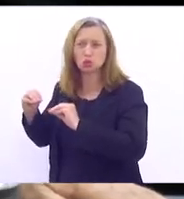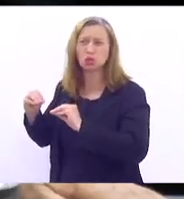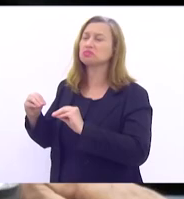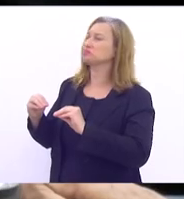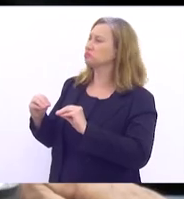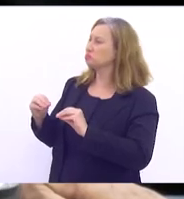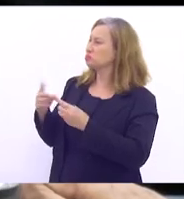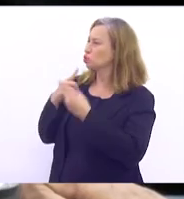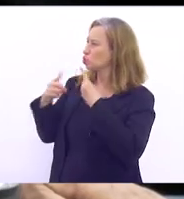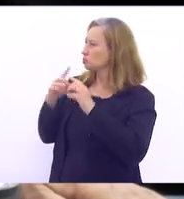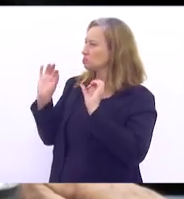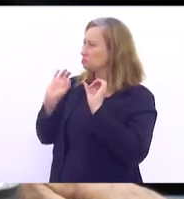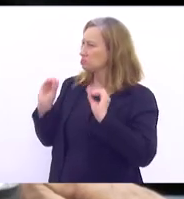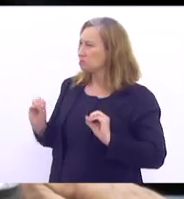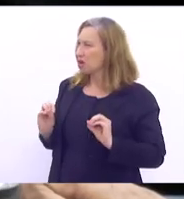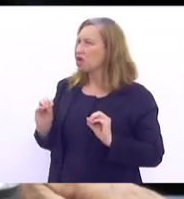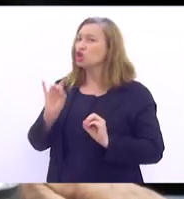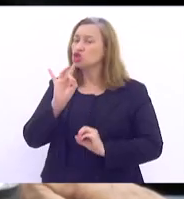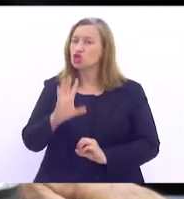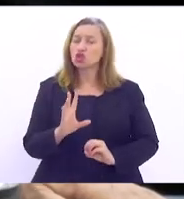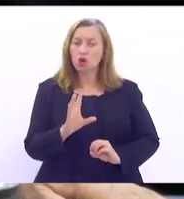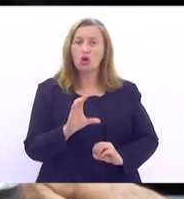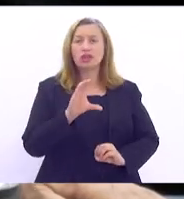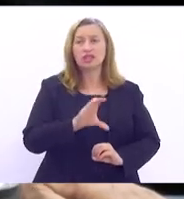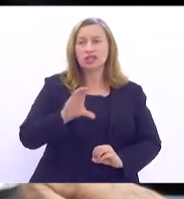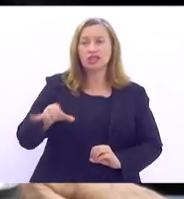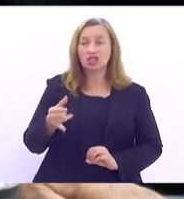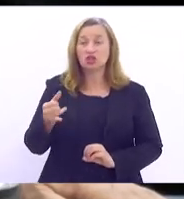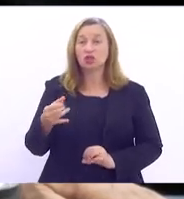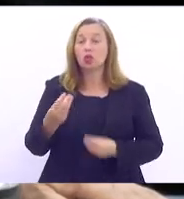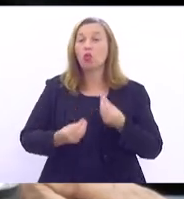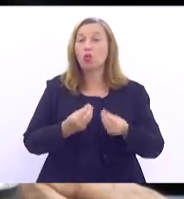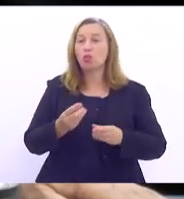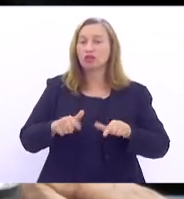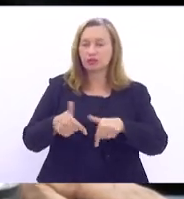estou discutindo o mérito, estou discutindo aqui na CCJ a forma.